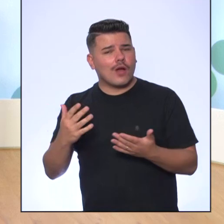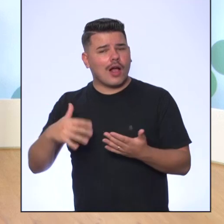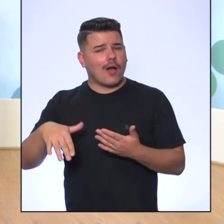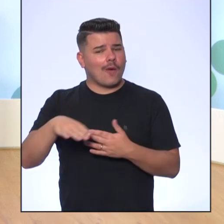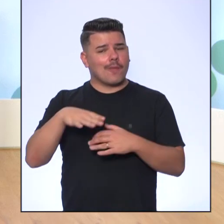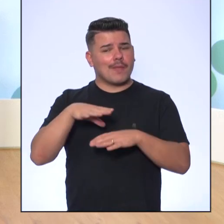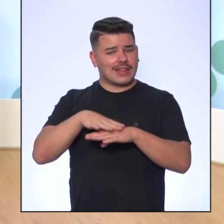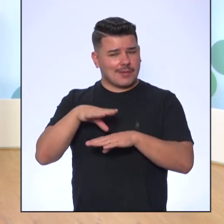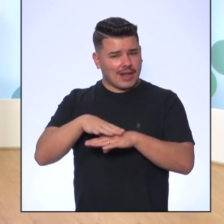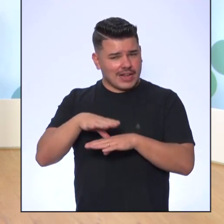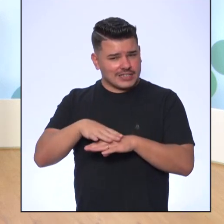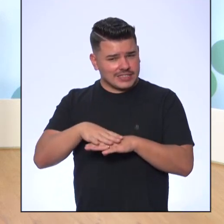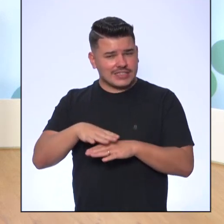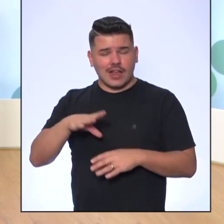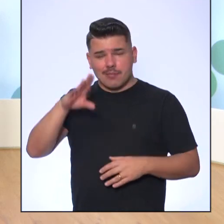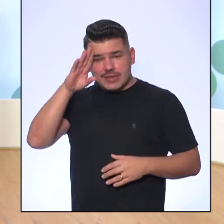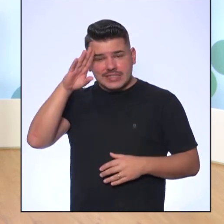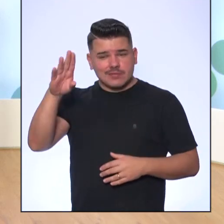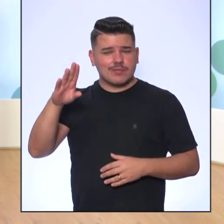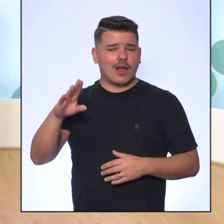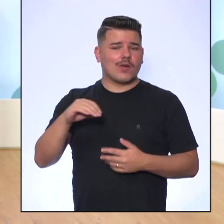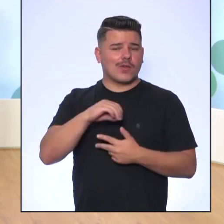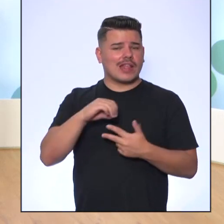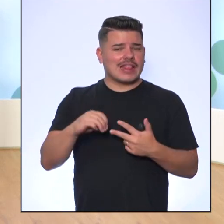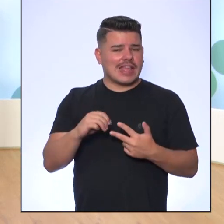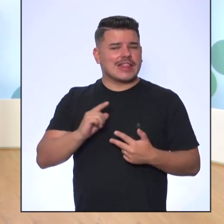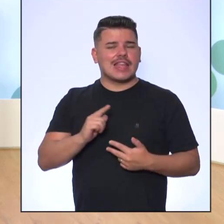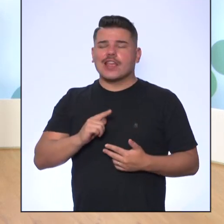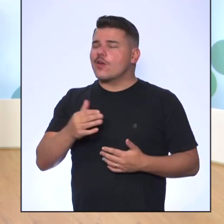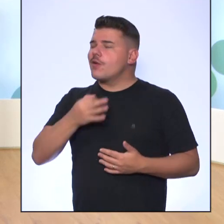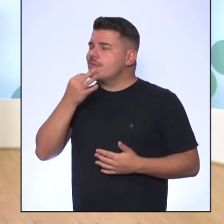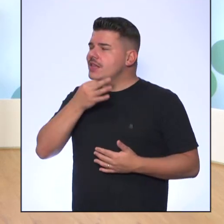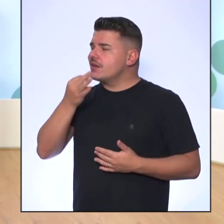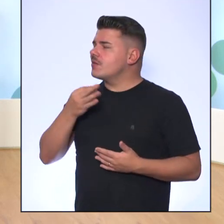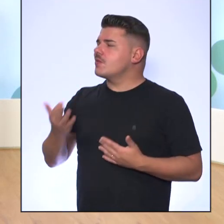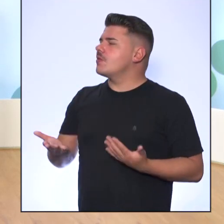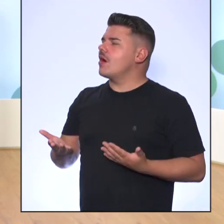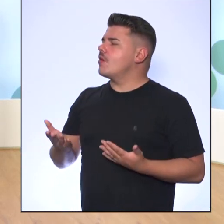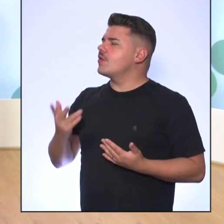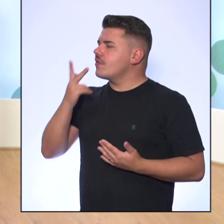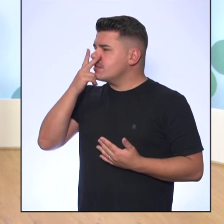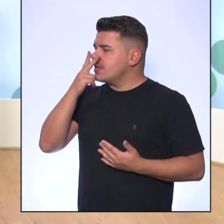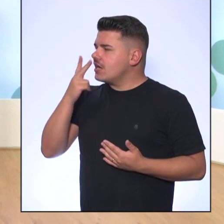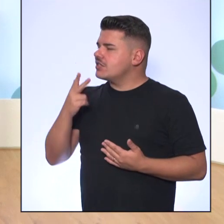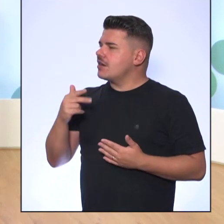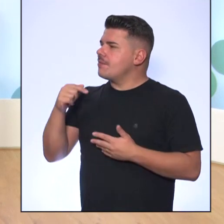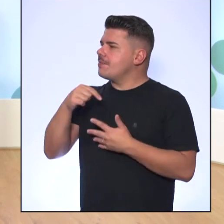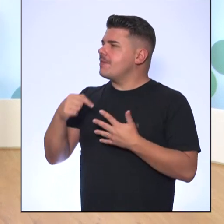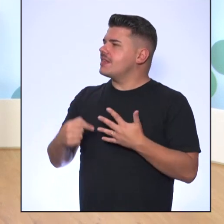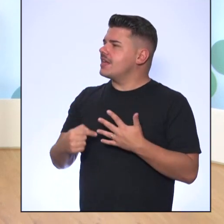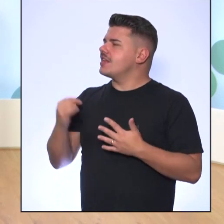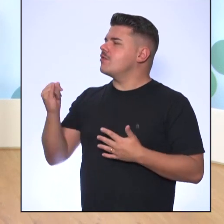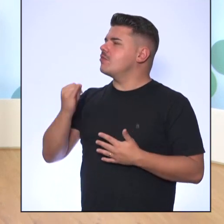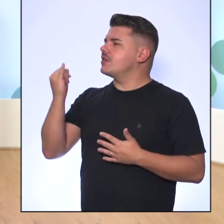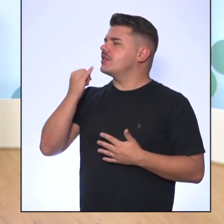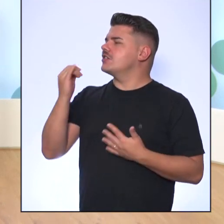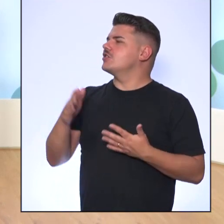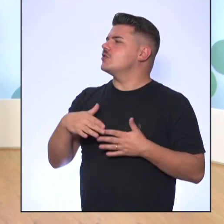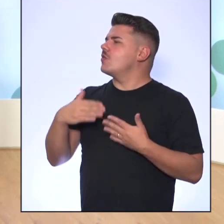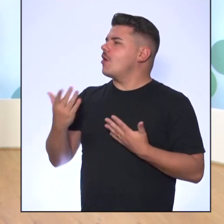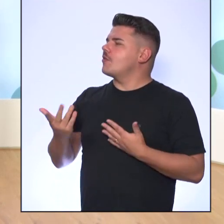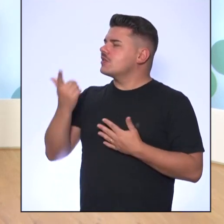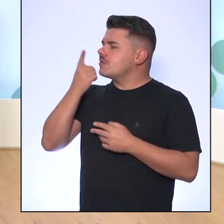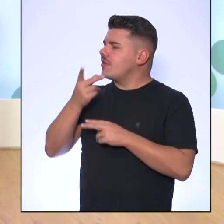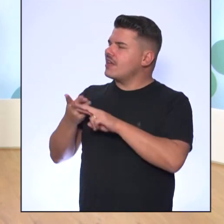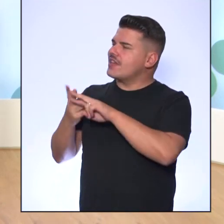no Enem? O que você assim sugere, assim que é importante ali, a galera tem que fazer uma revisão bacana, o